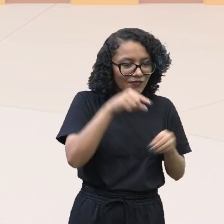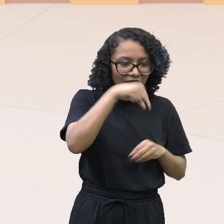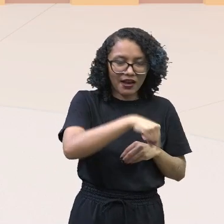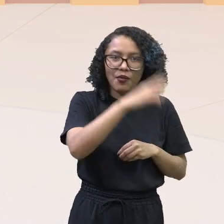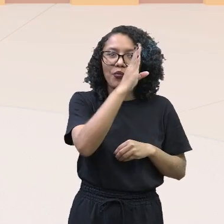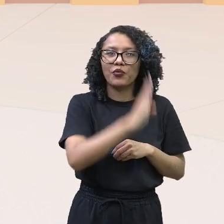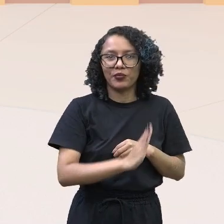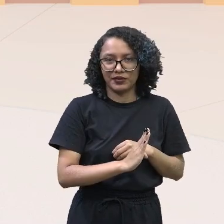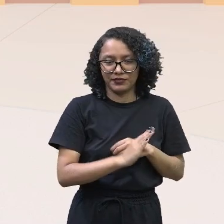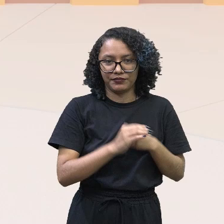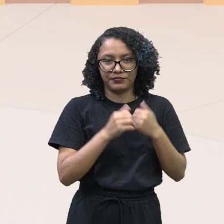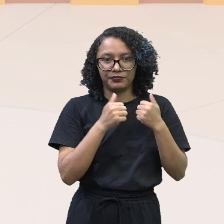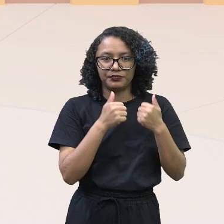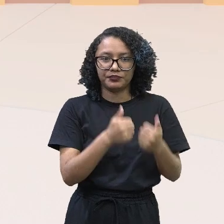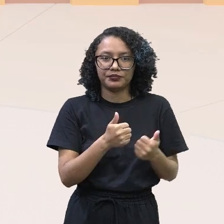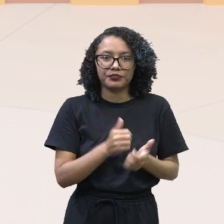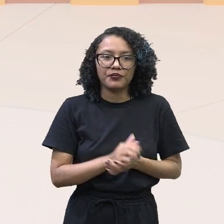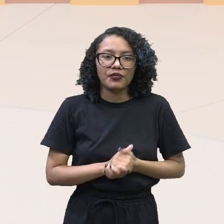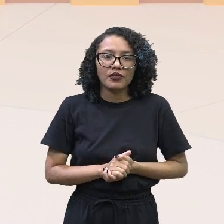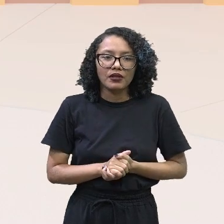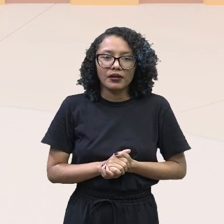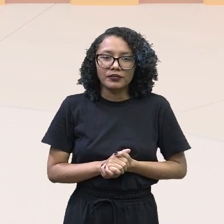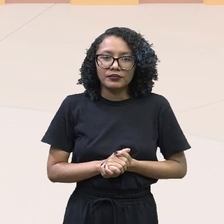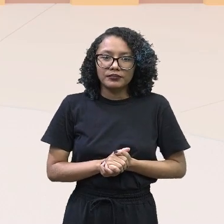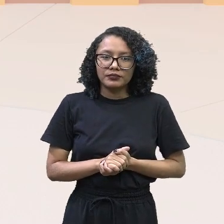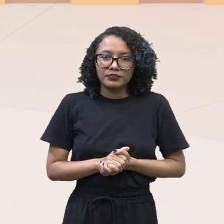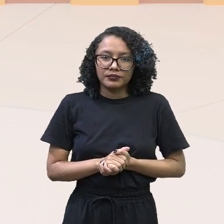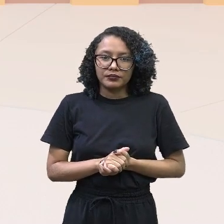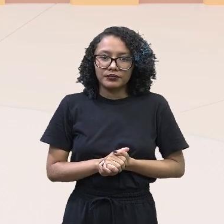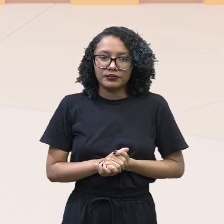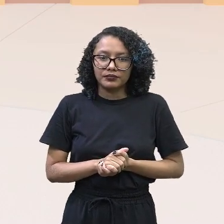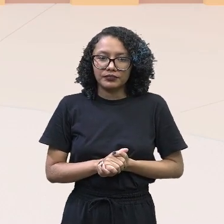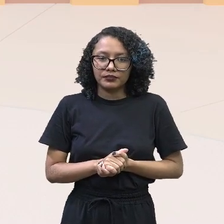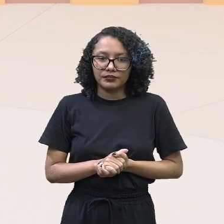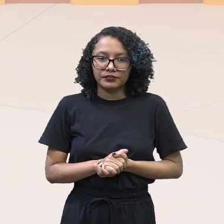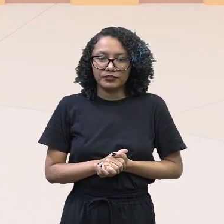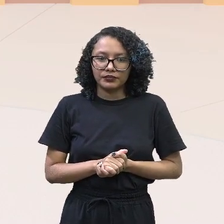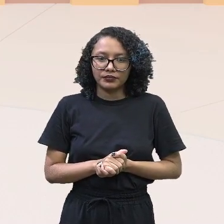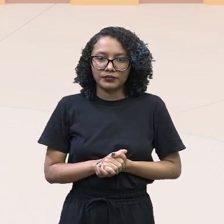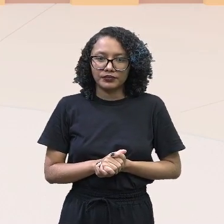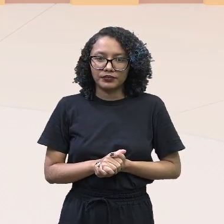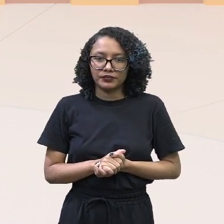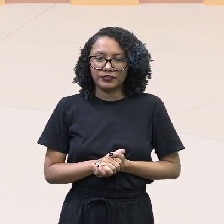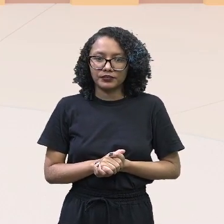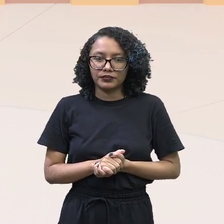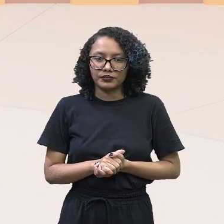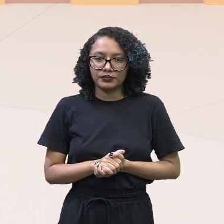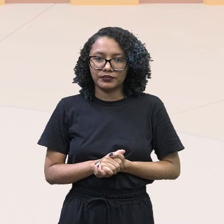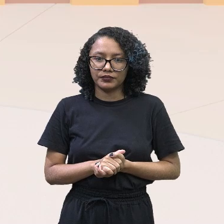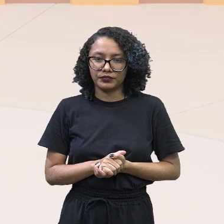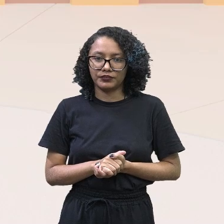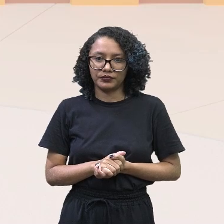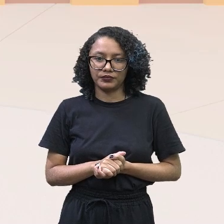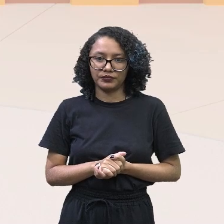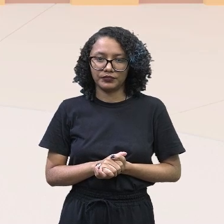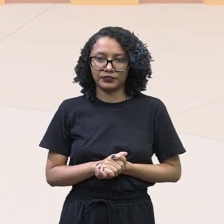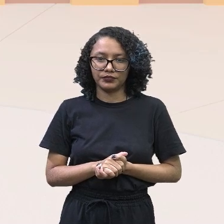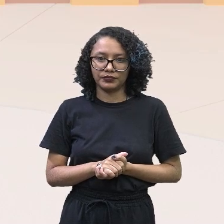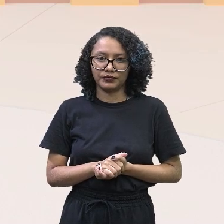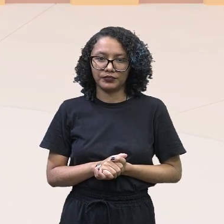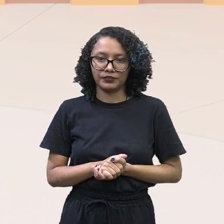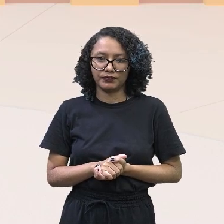observar que nós teremos aqui justamente essa proibição, né,